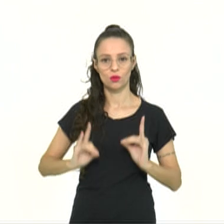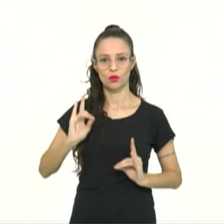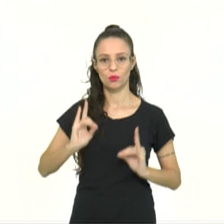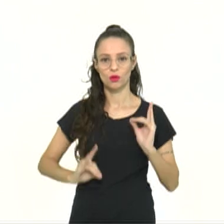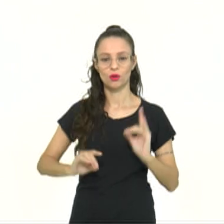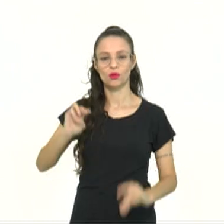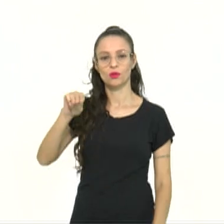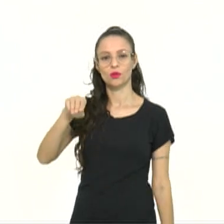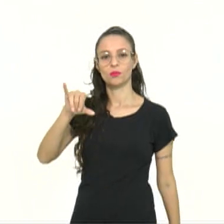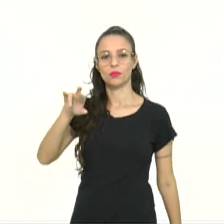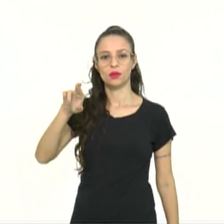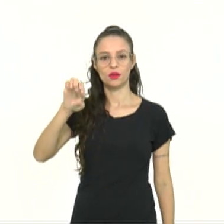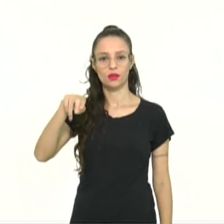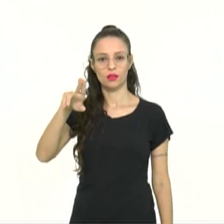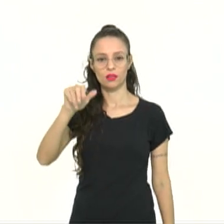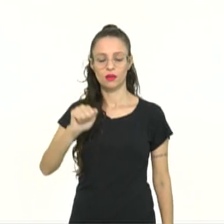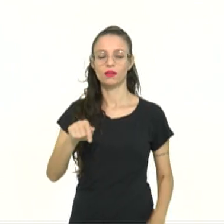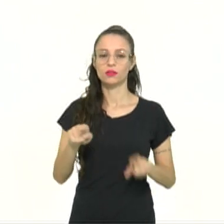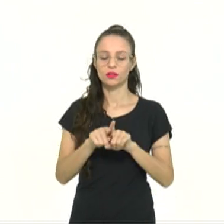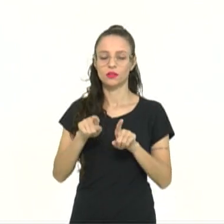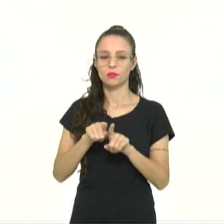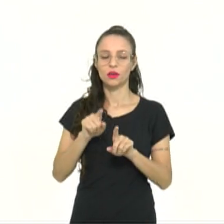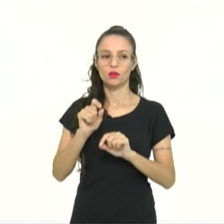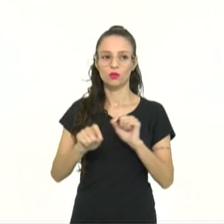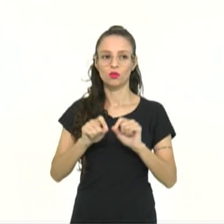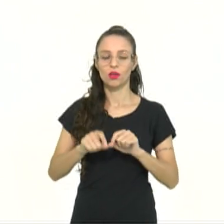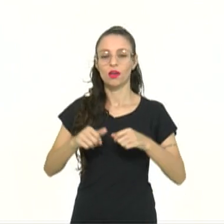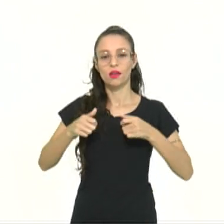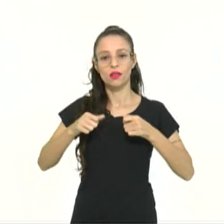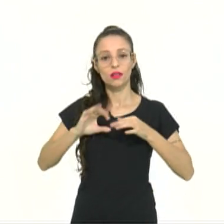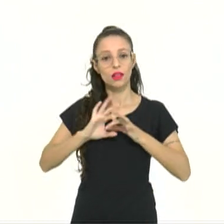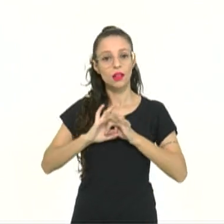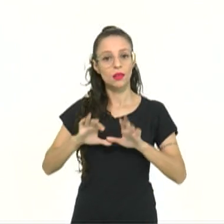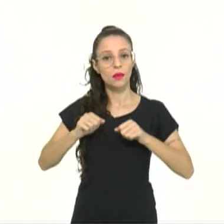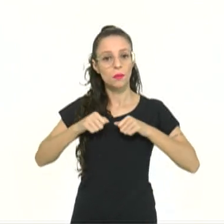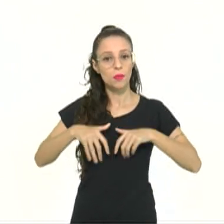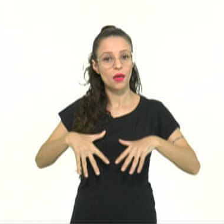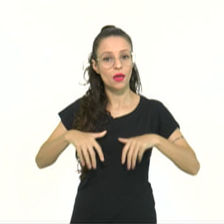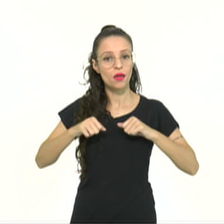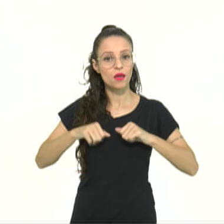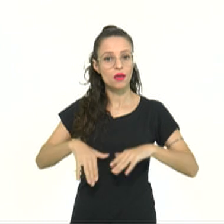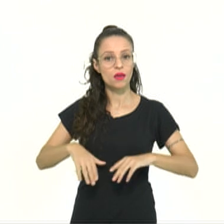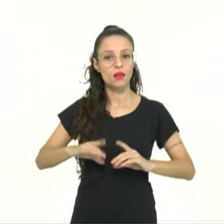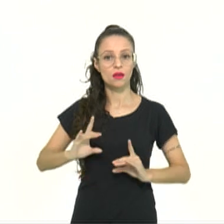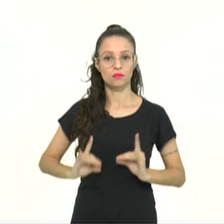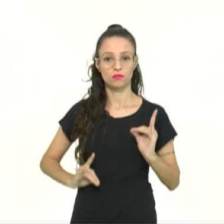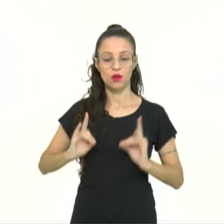Mirena, que ele vai liberando pequenas doses de hormônio, tá? Ele é colocado ali pelo